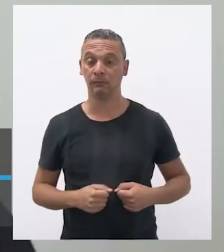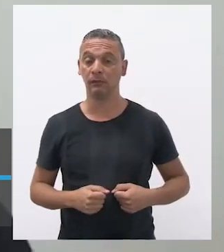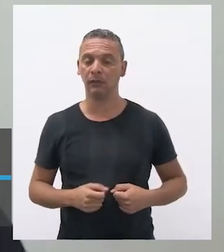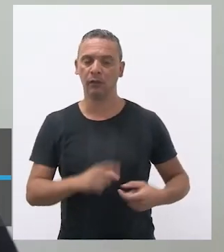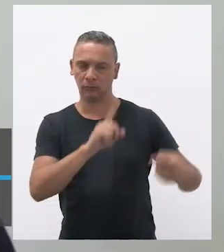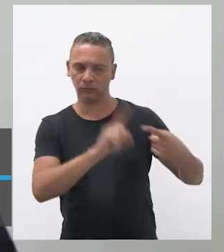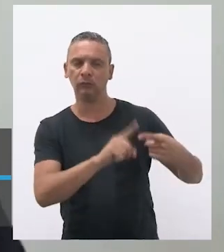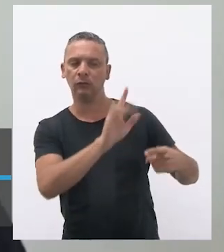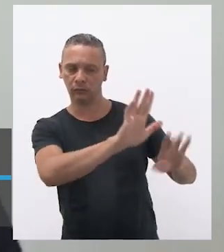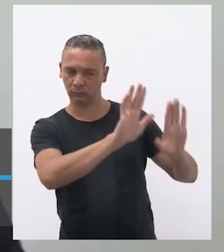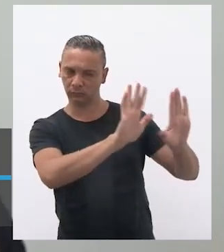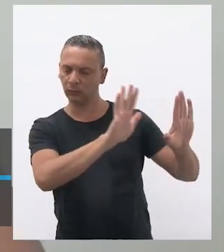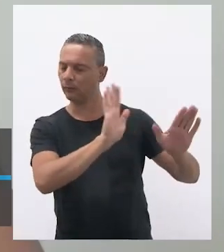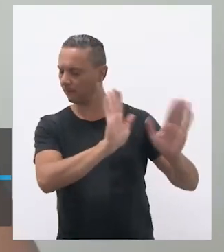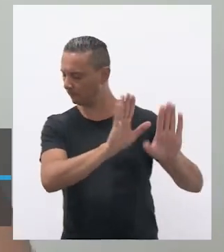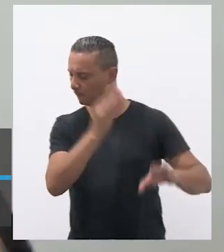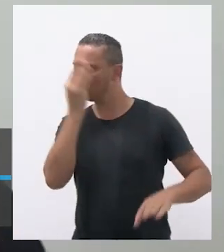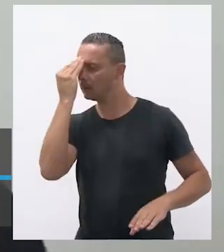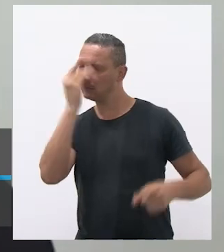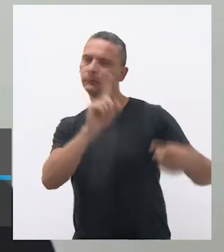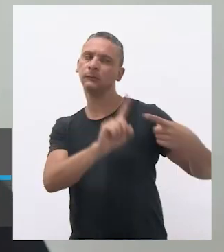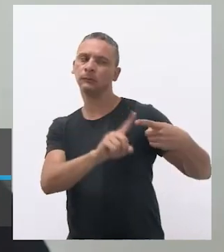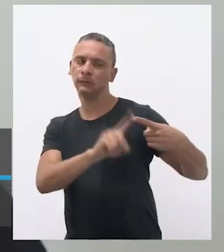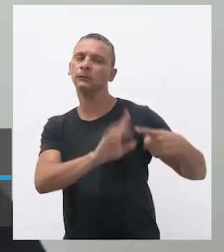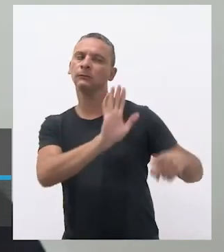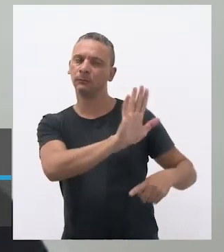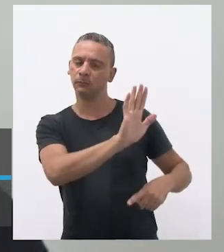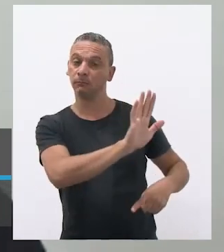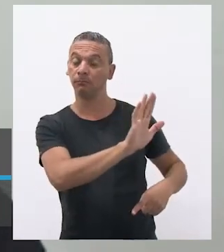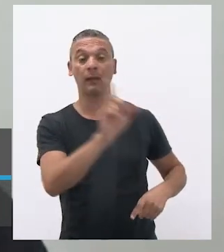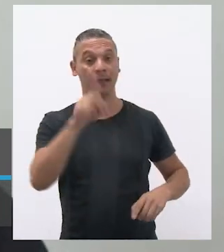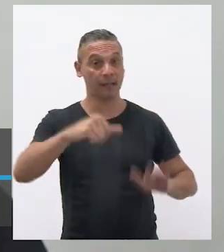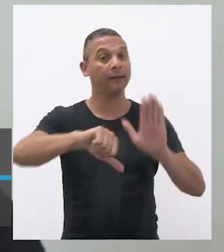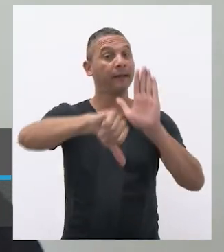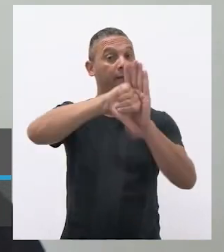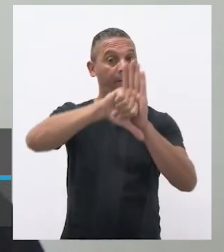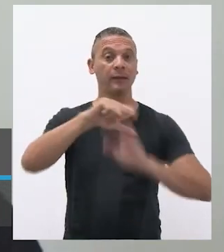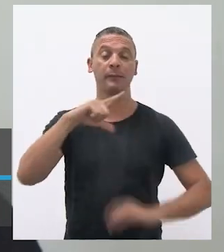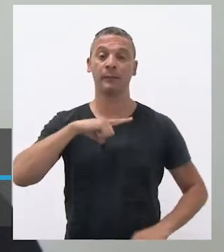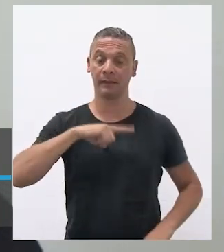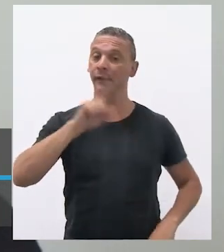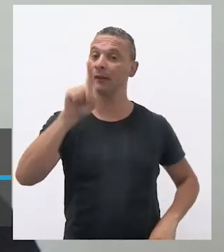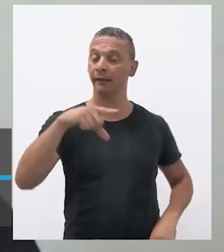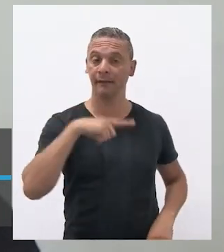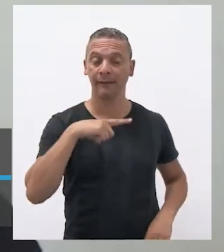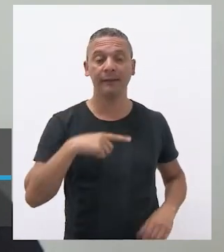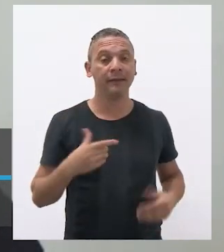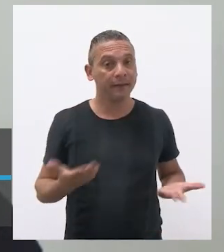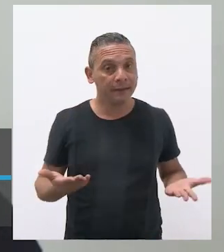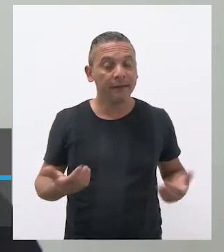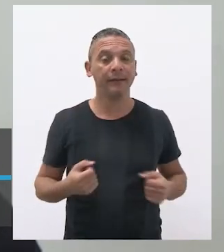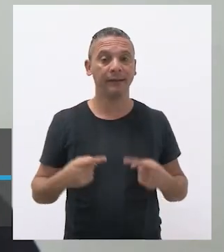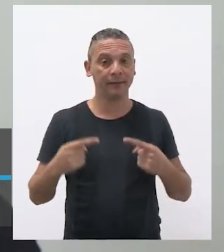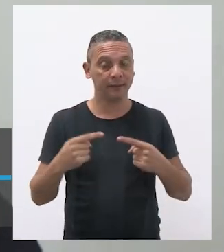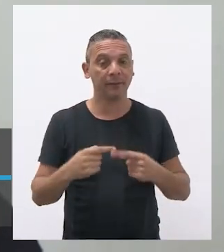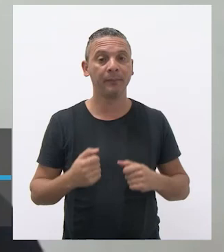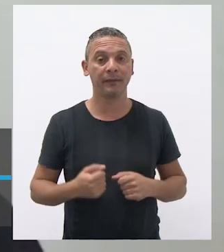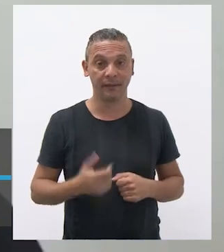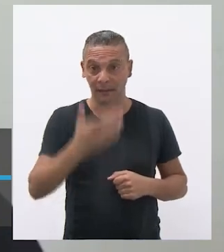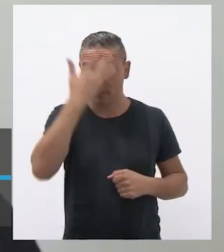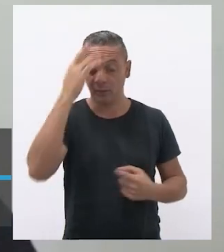Segundo, é um tipo de violência que é de difícil identificação, porque é diferente da violência física, é um tipo de violência que não